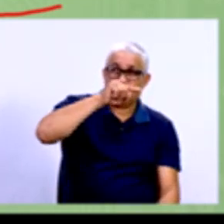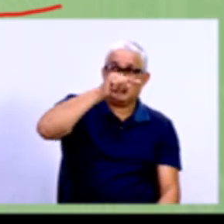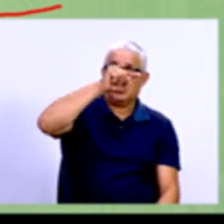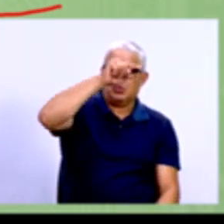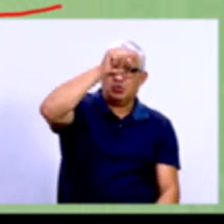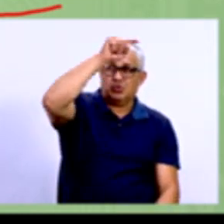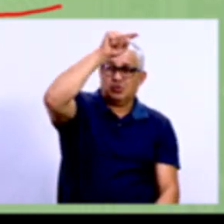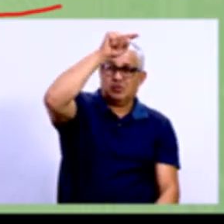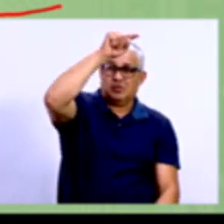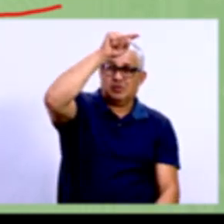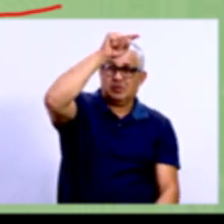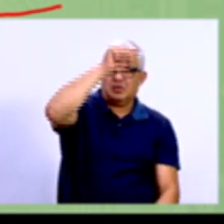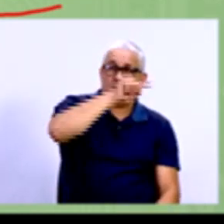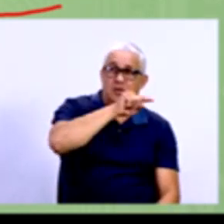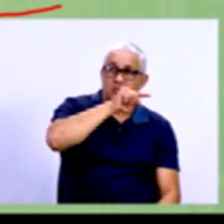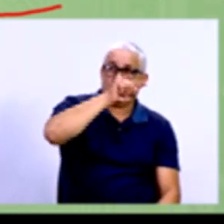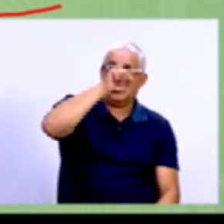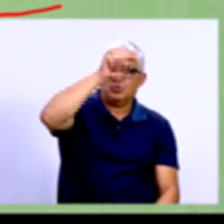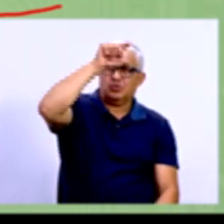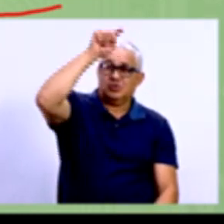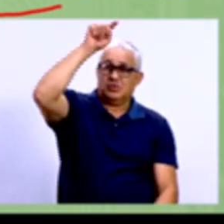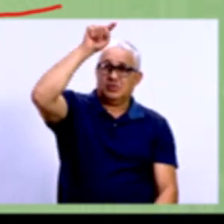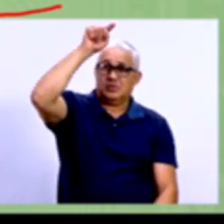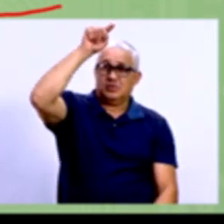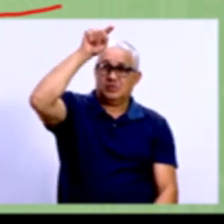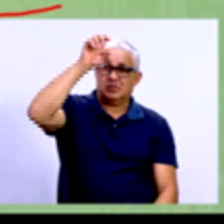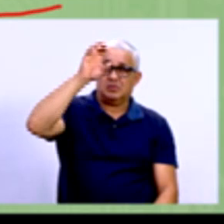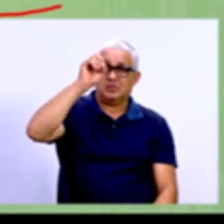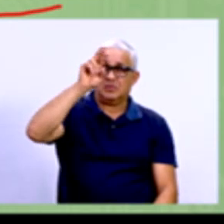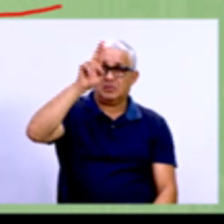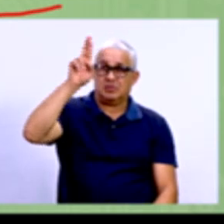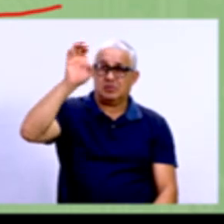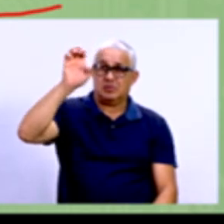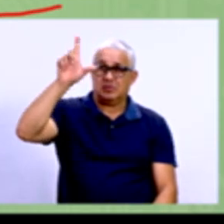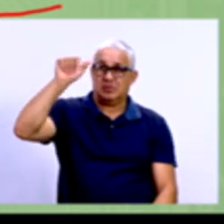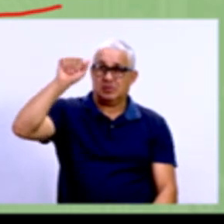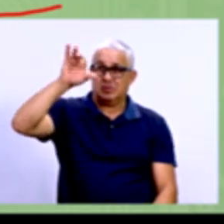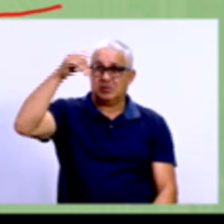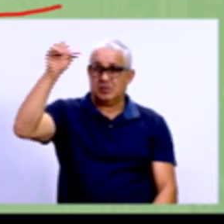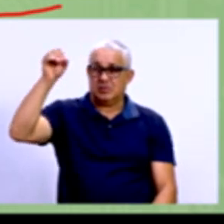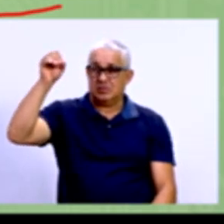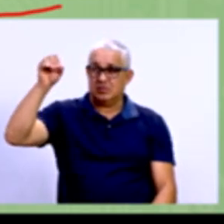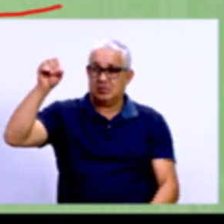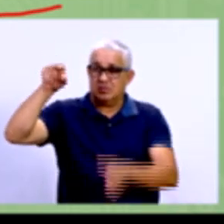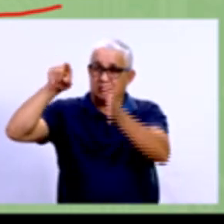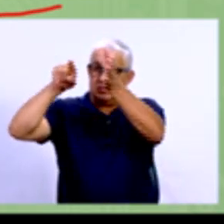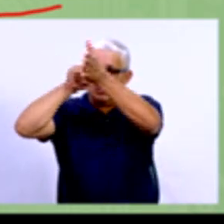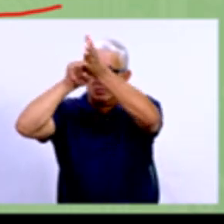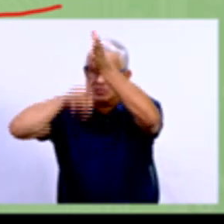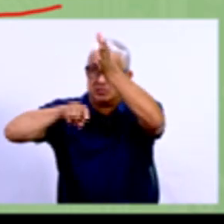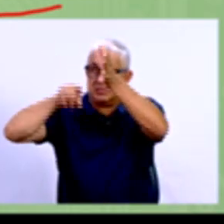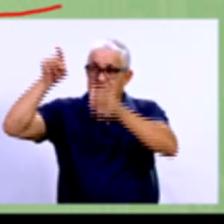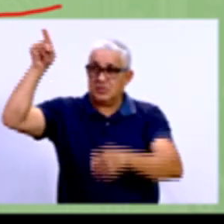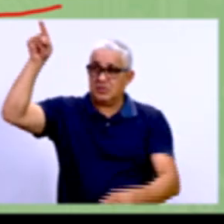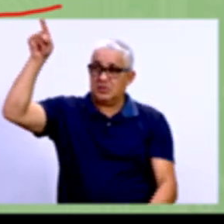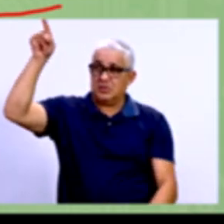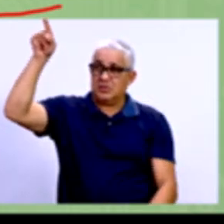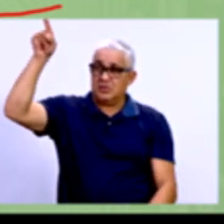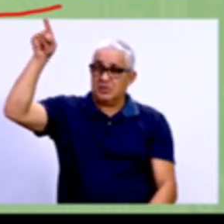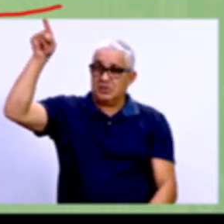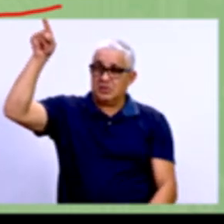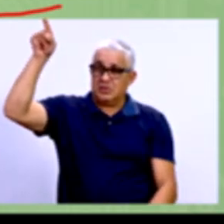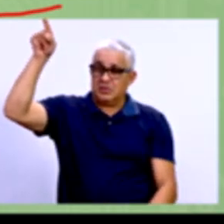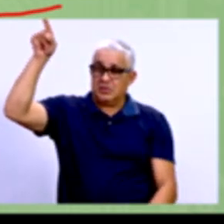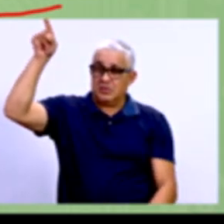nossa direita, né? E quando a gente falava da correlação negativa, ela vinha para baixo. Quando a gente está apontando para a